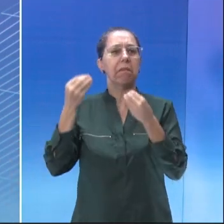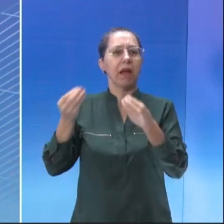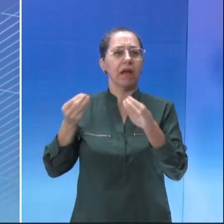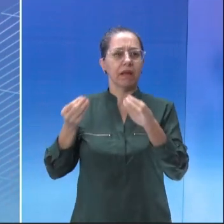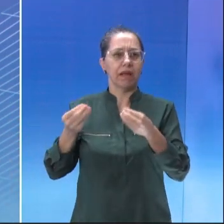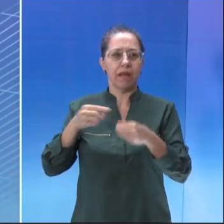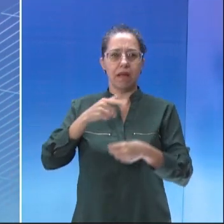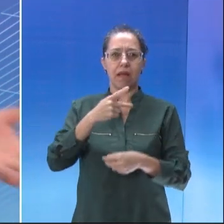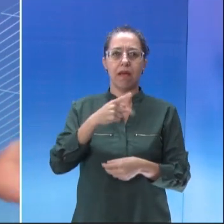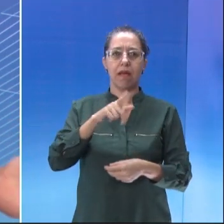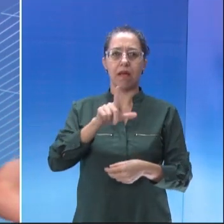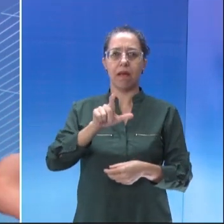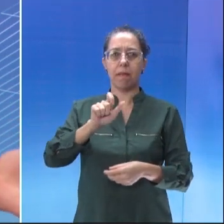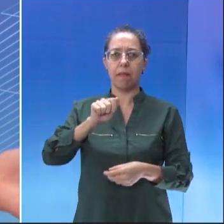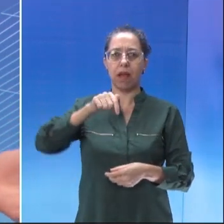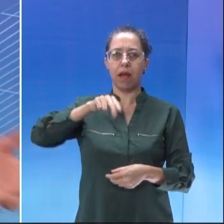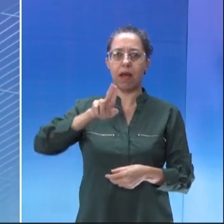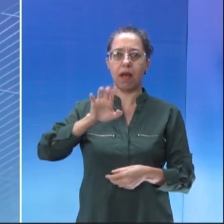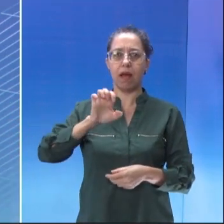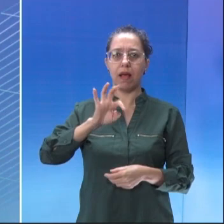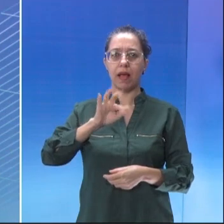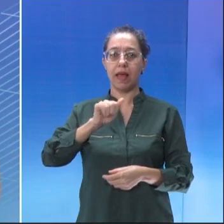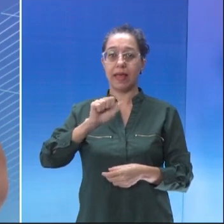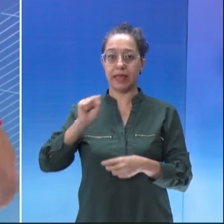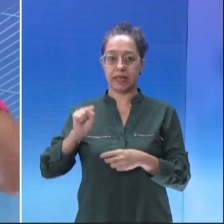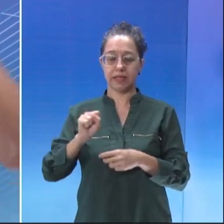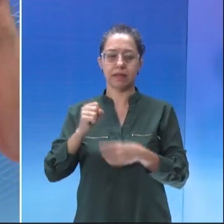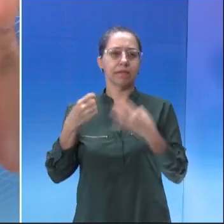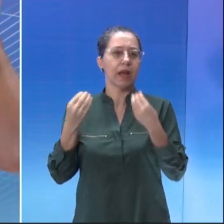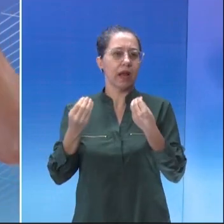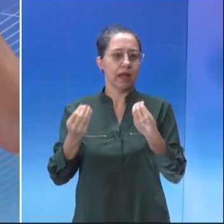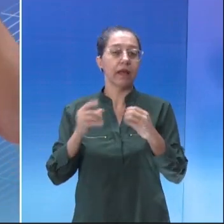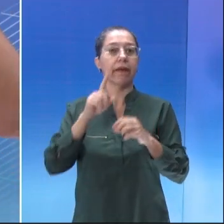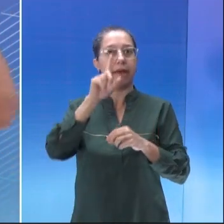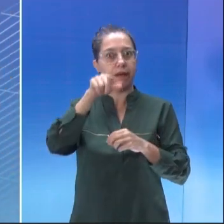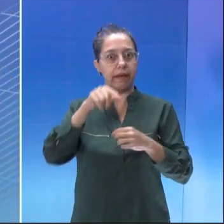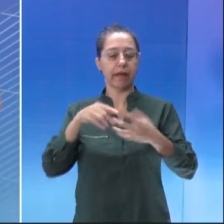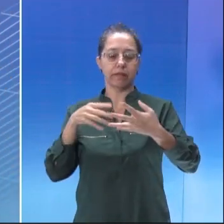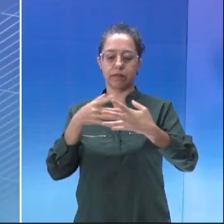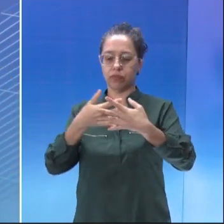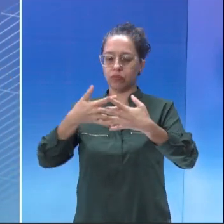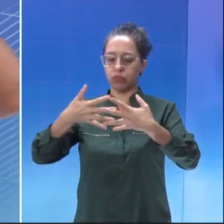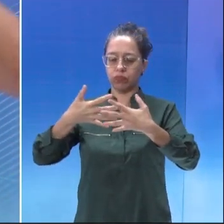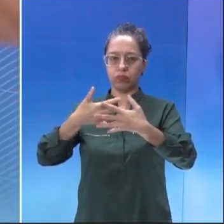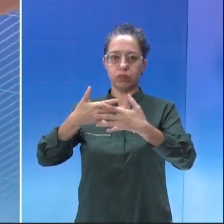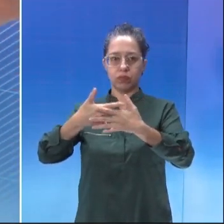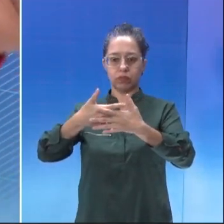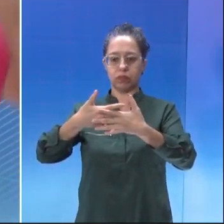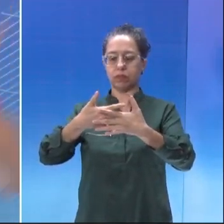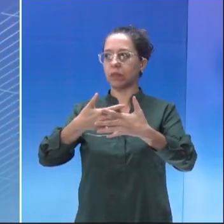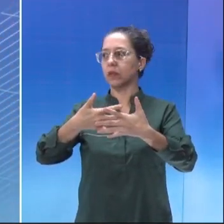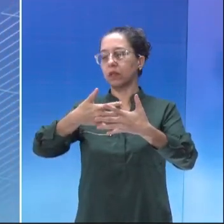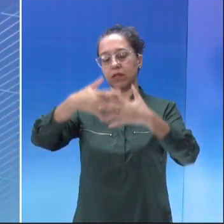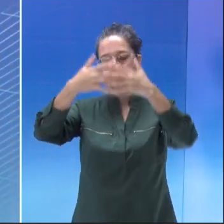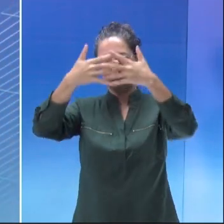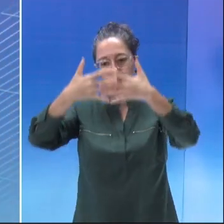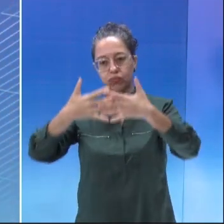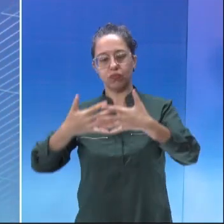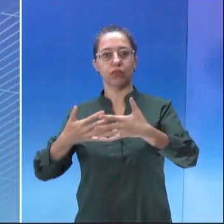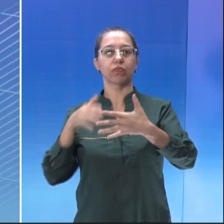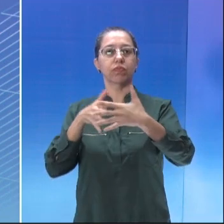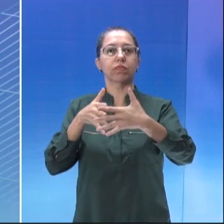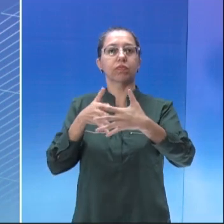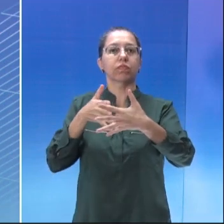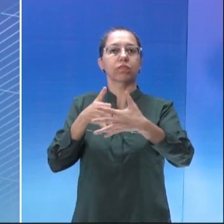plaqueta no nosso corpo? Bom, serve para isso. Que você tem ali aquela teia, as plaquetas vão grudando e vai formar ali uma